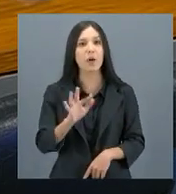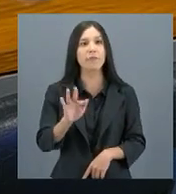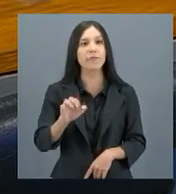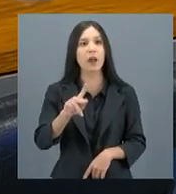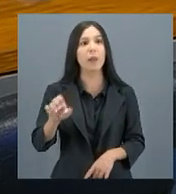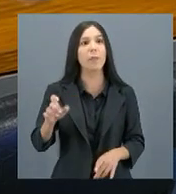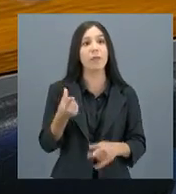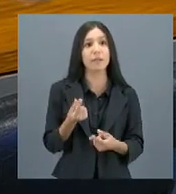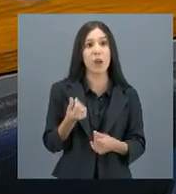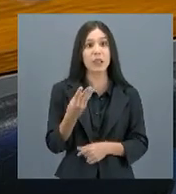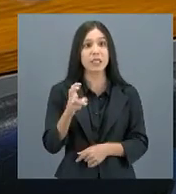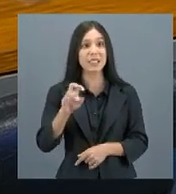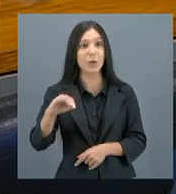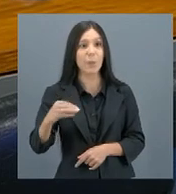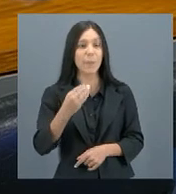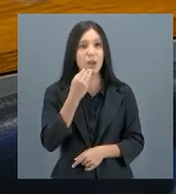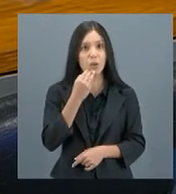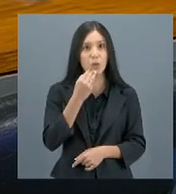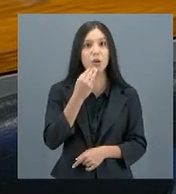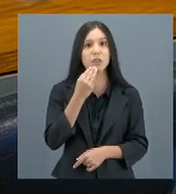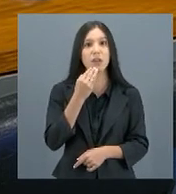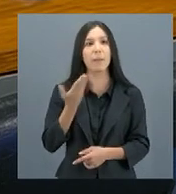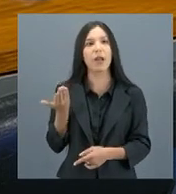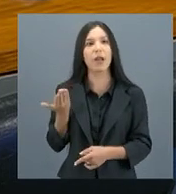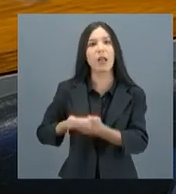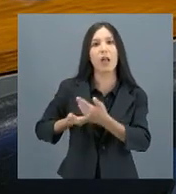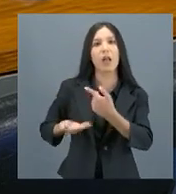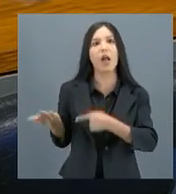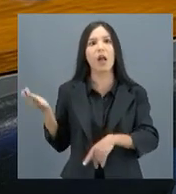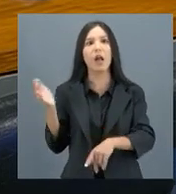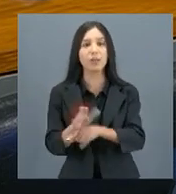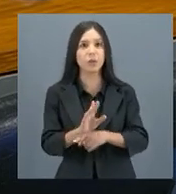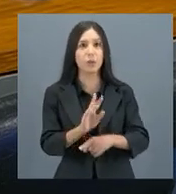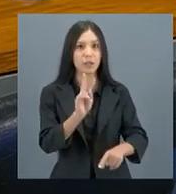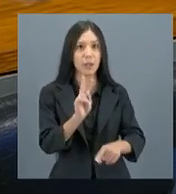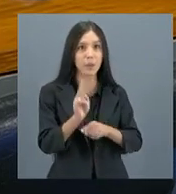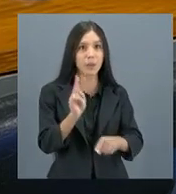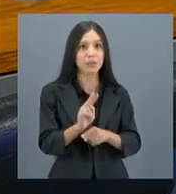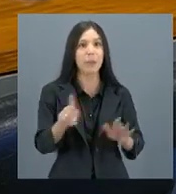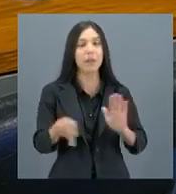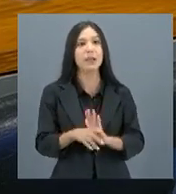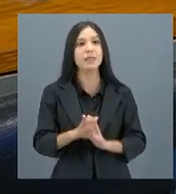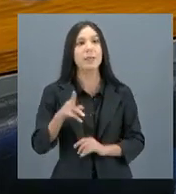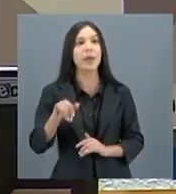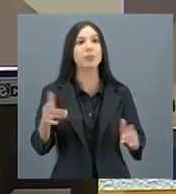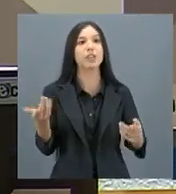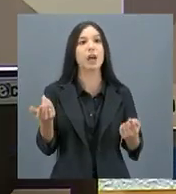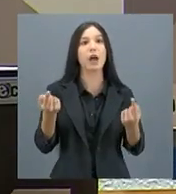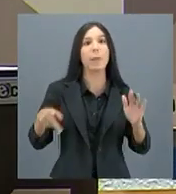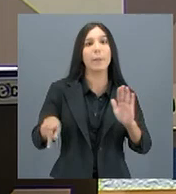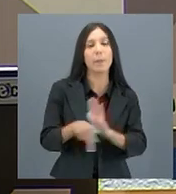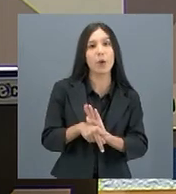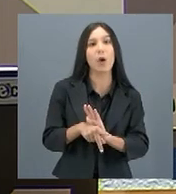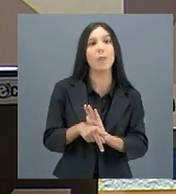Carreiras no valor de 35 milhões de reais em troca de ajuda e proteção na CPI das apostas da Câmara? Senador Girão, um dia eu estava